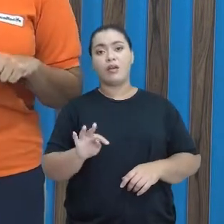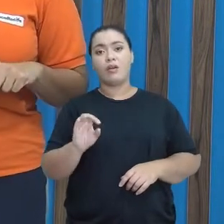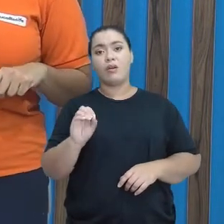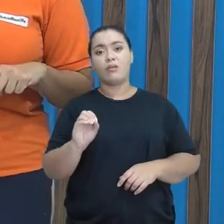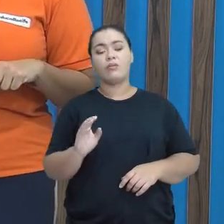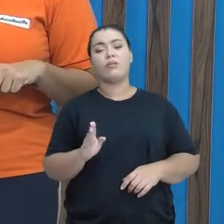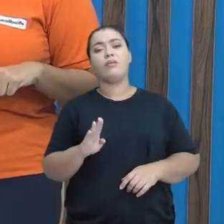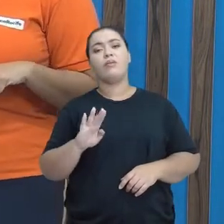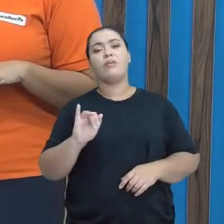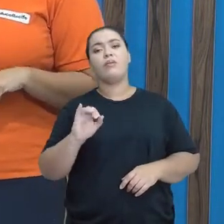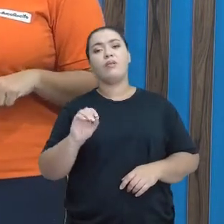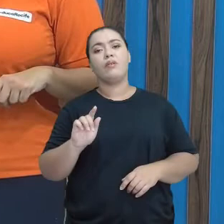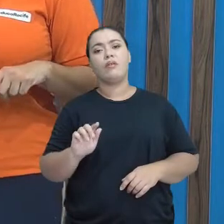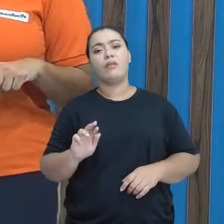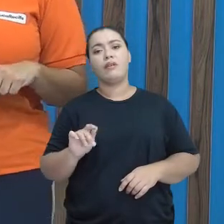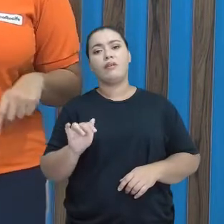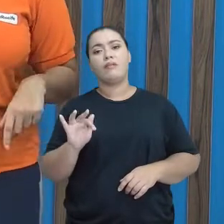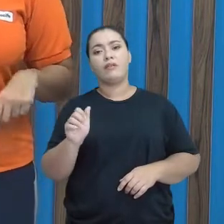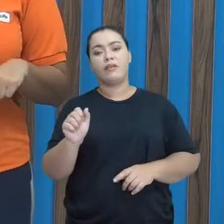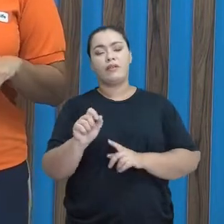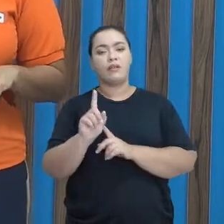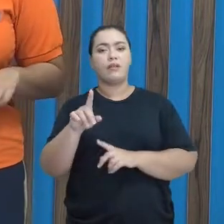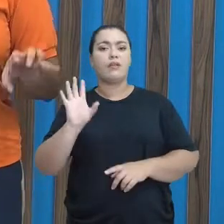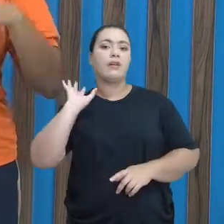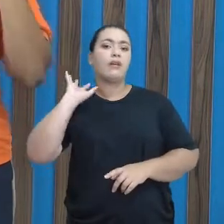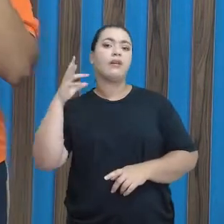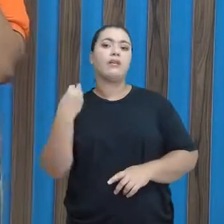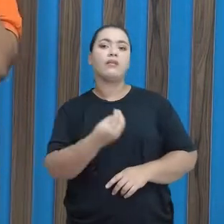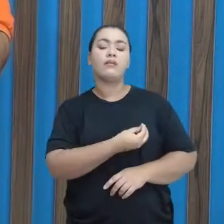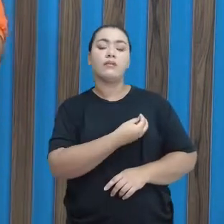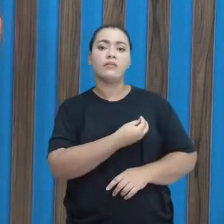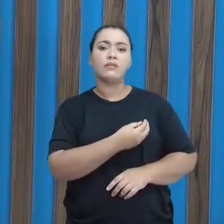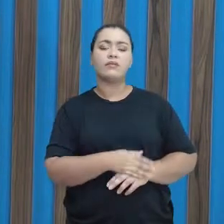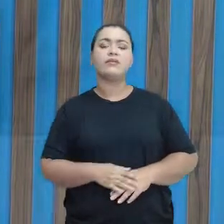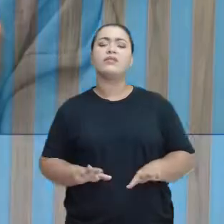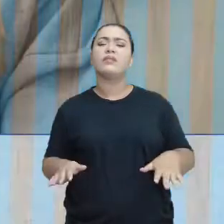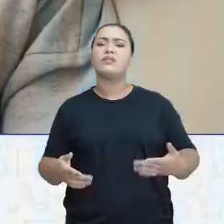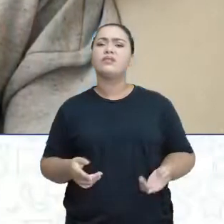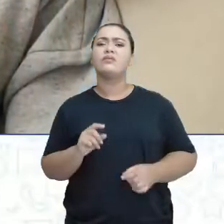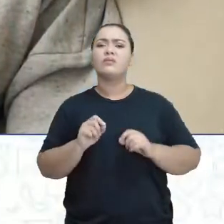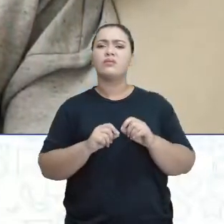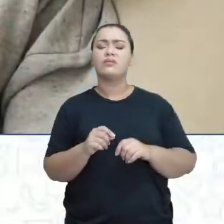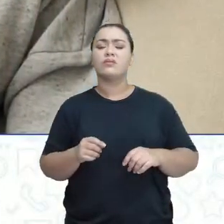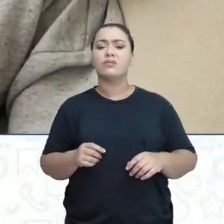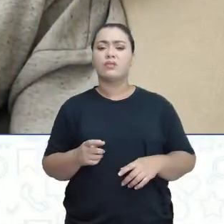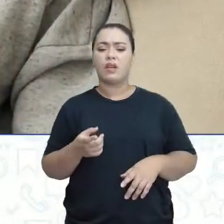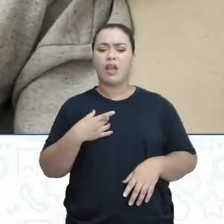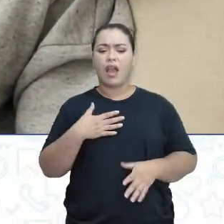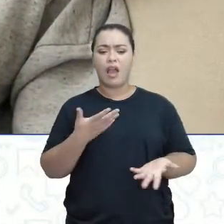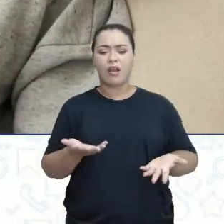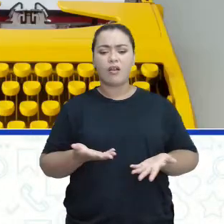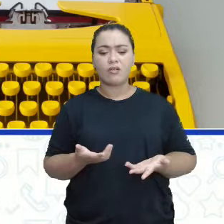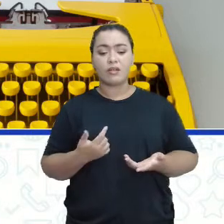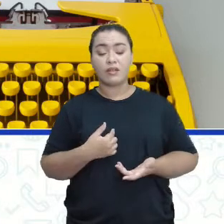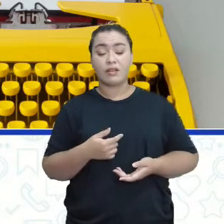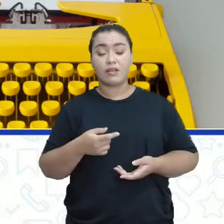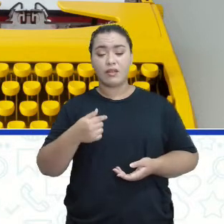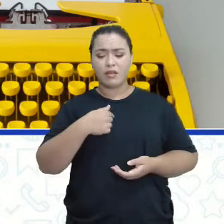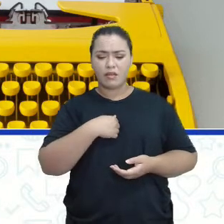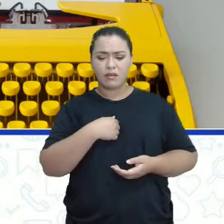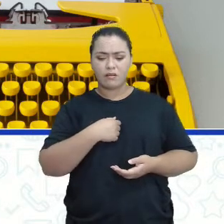si. Vamos ver? E aí, o que acontece quando somos nós que falamos sobre nós